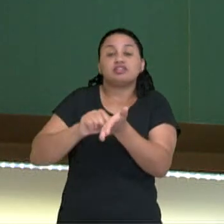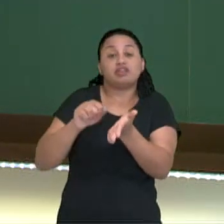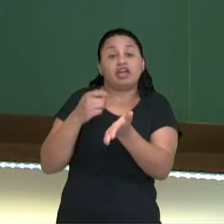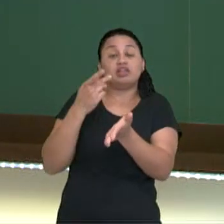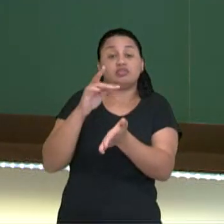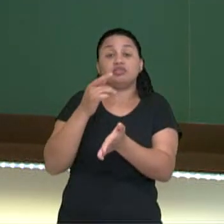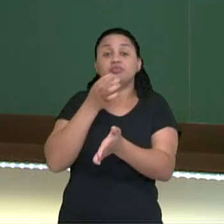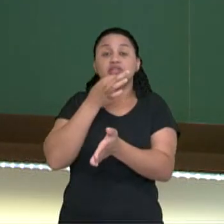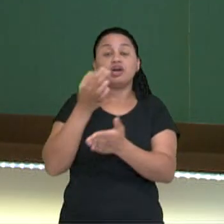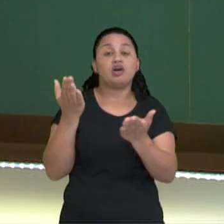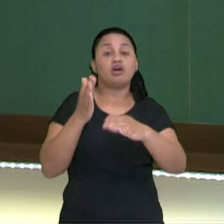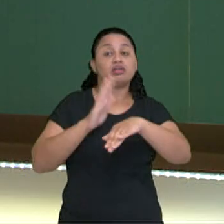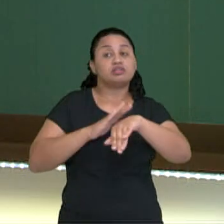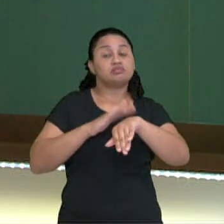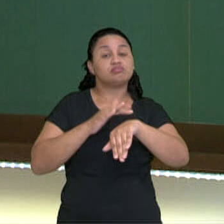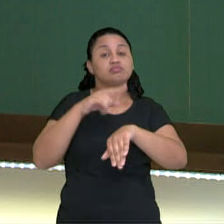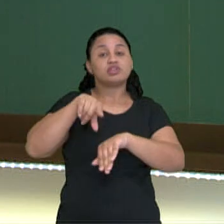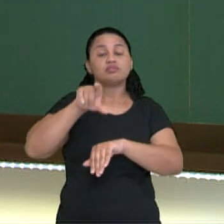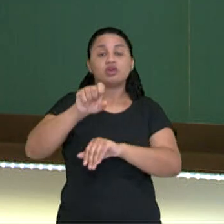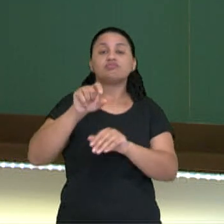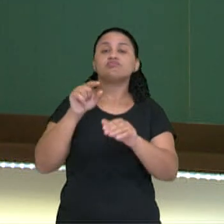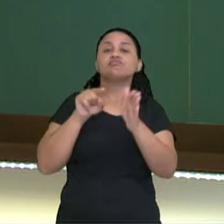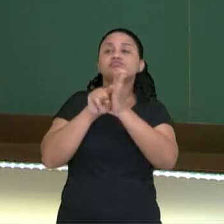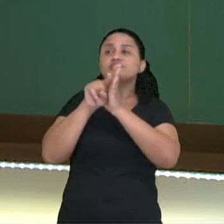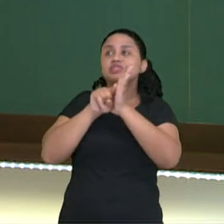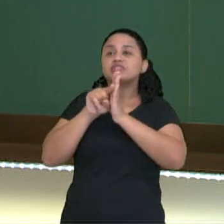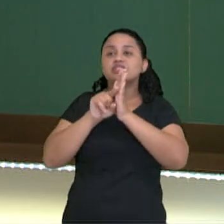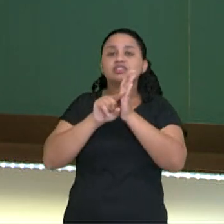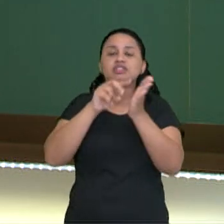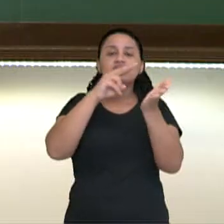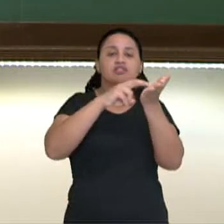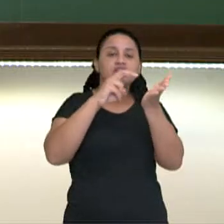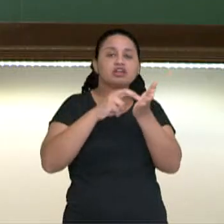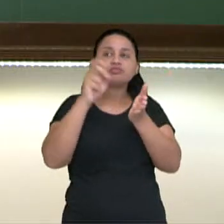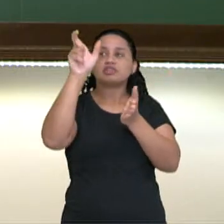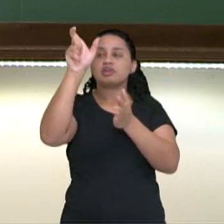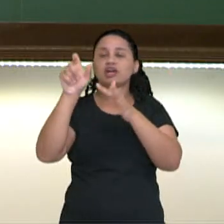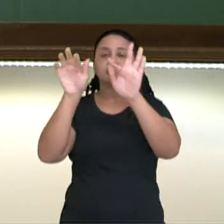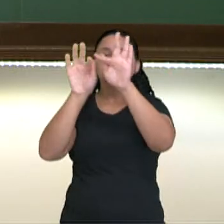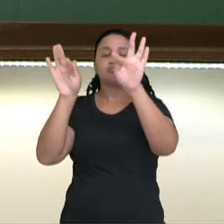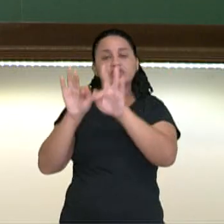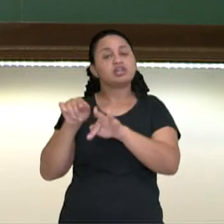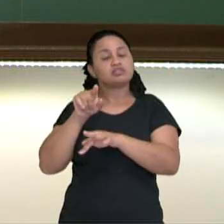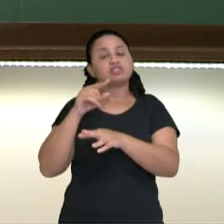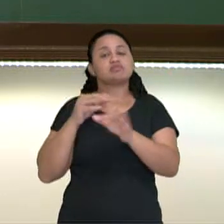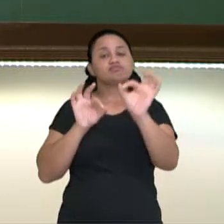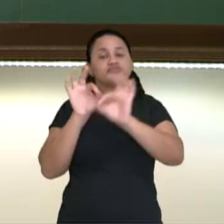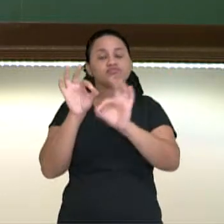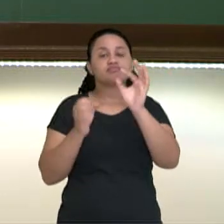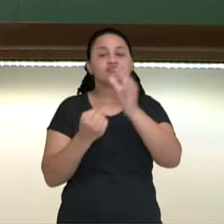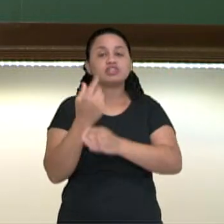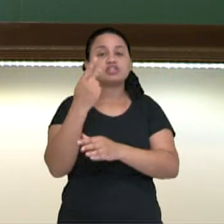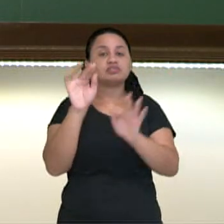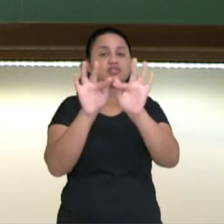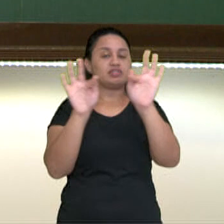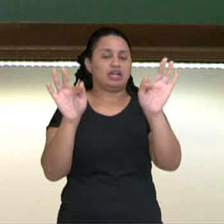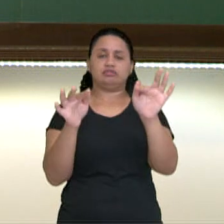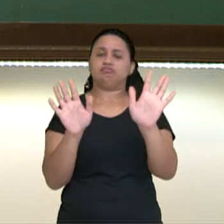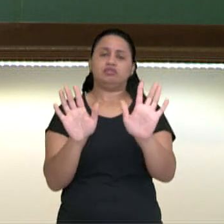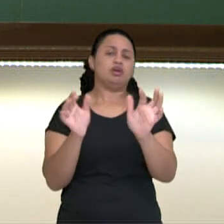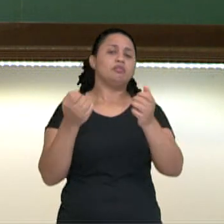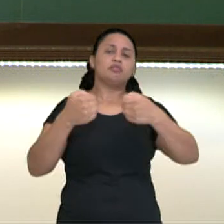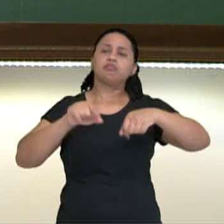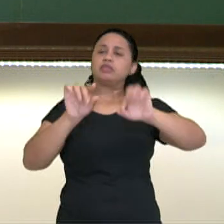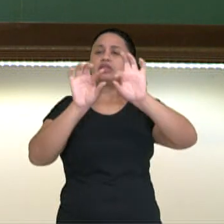deixar um tempinho para que você possa consultar esse vocabulário que está aqui e formular a sua frase. Veja, não precisa ser uma